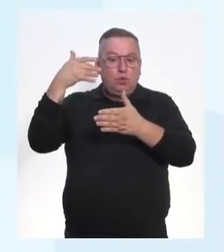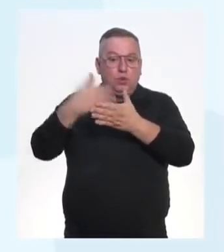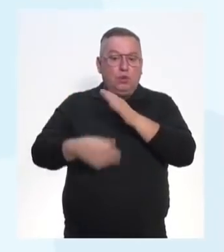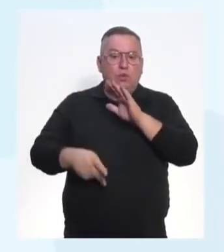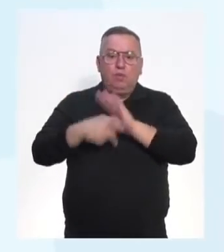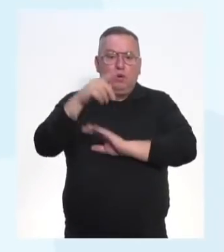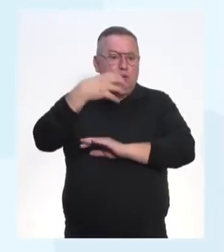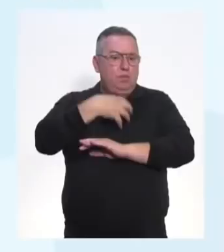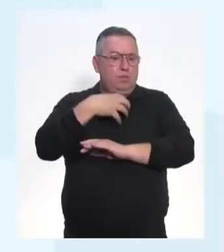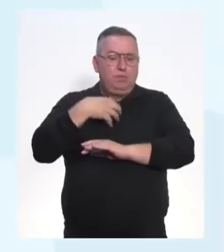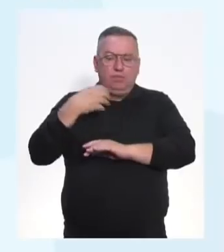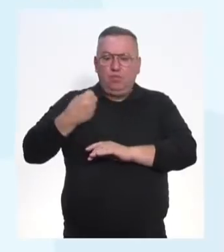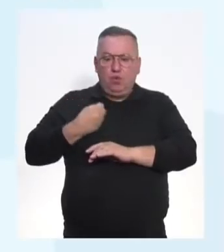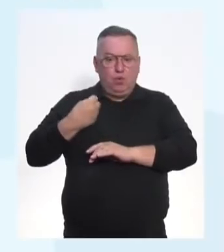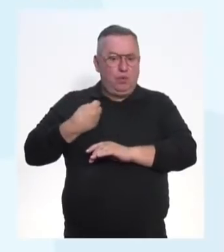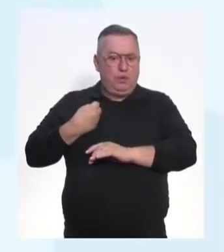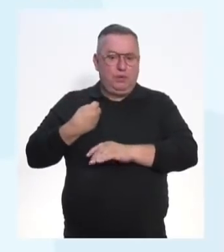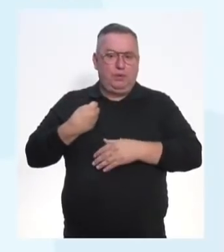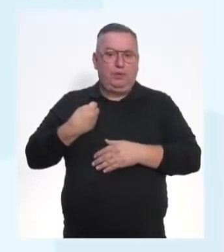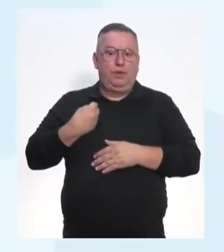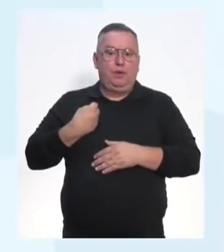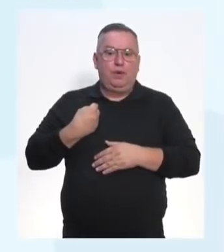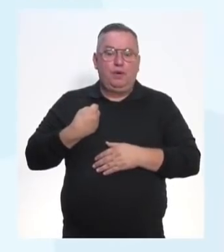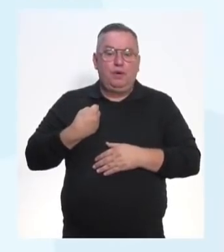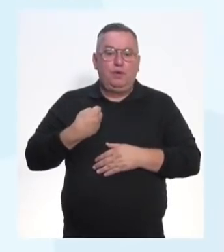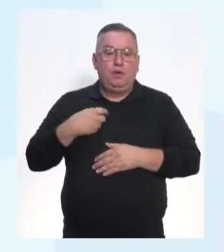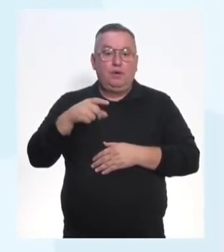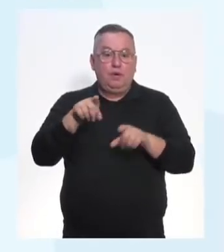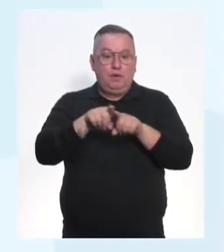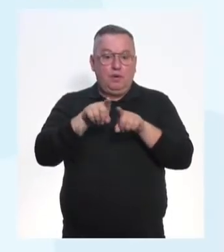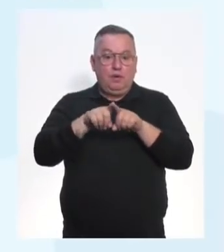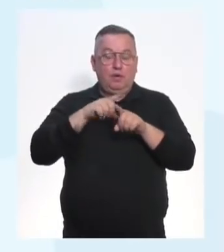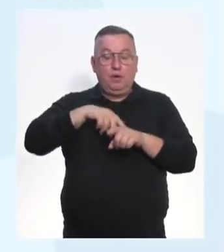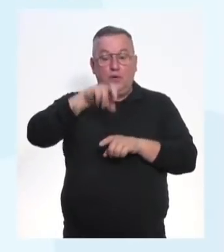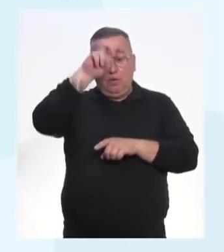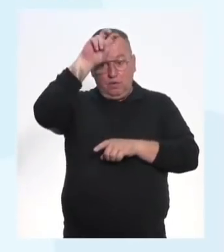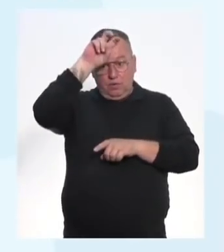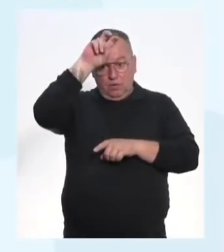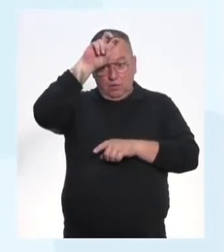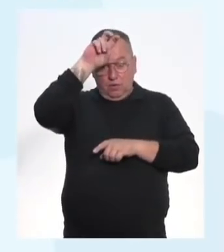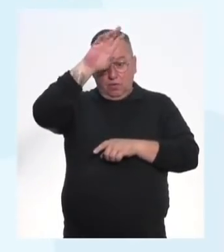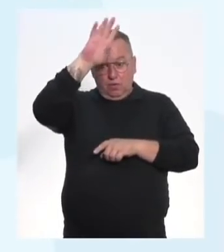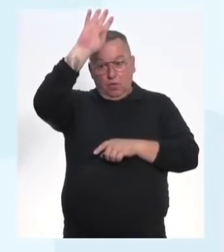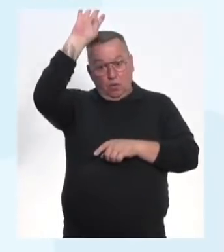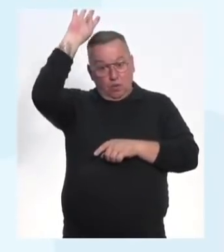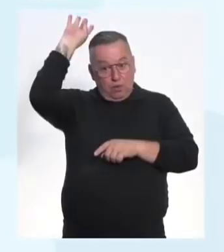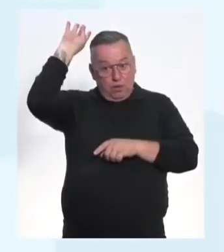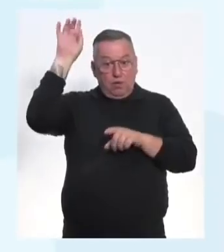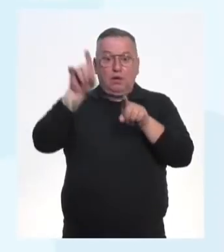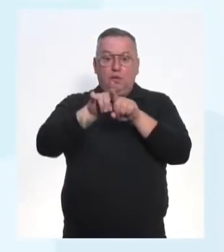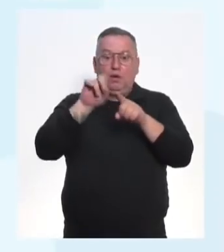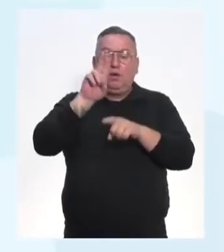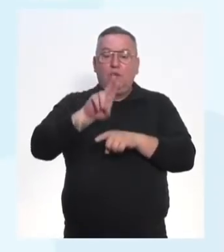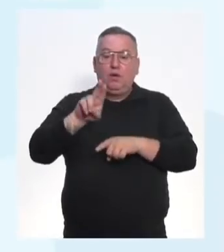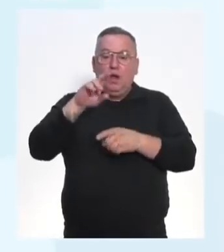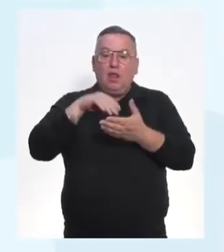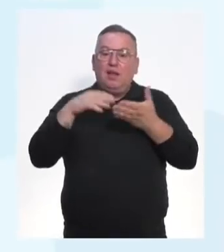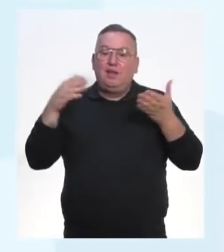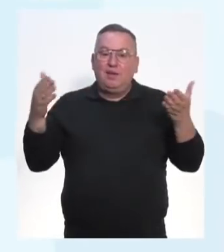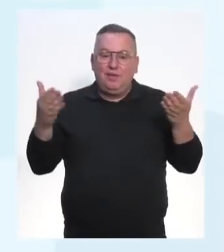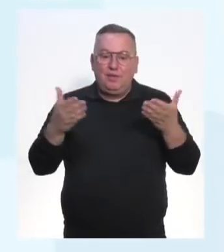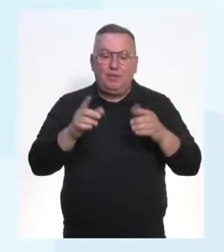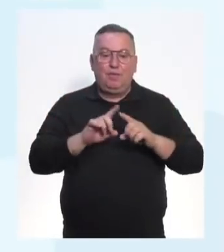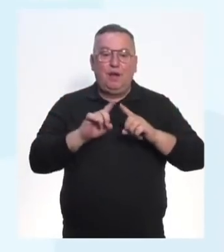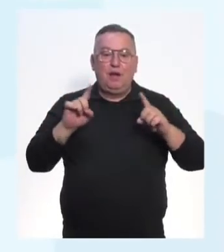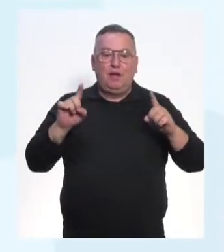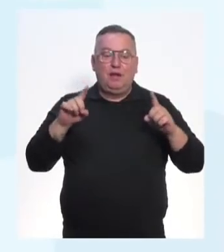próprio sistema de numeração. Então, dentre eles, os egípcios, os romanos, que é muito utilizado ainda hoje, né, Ale?